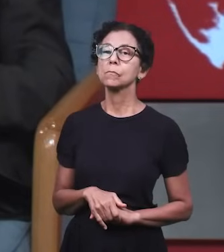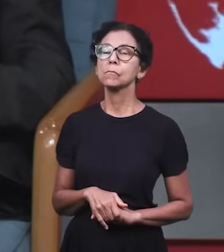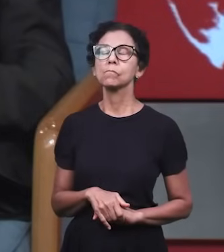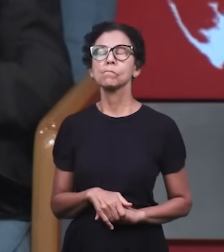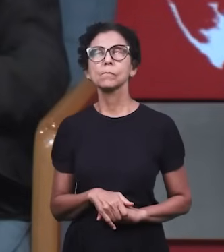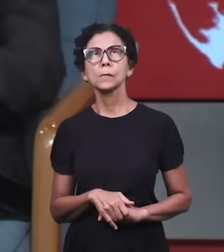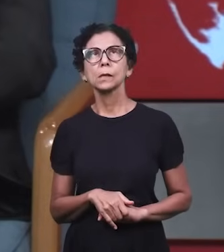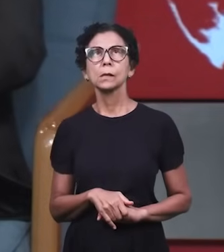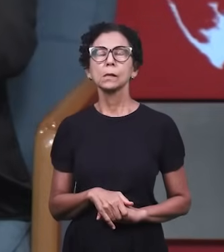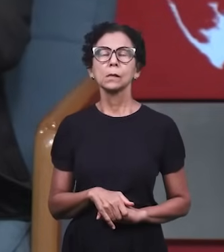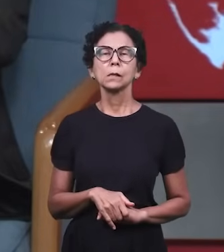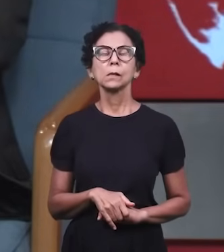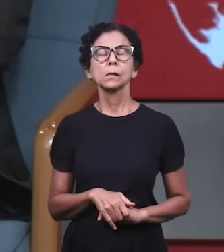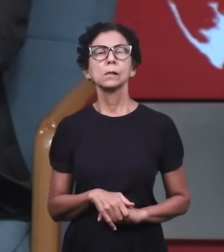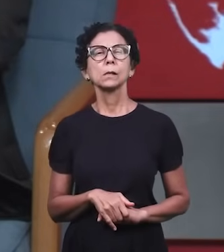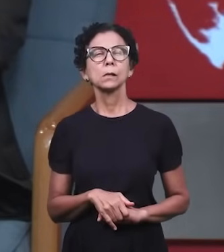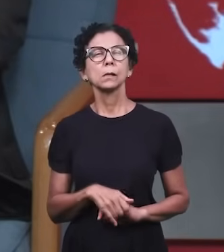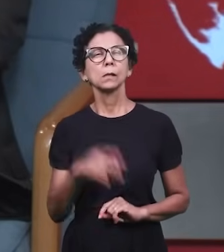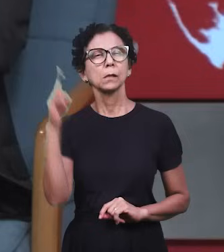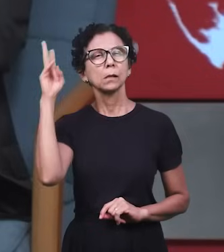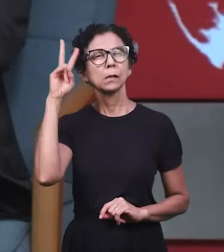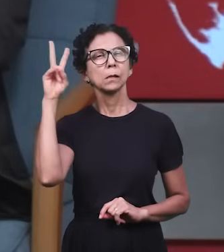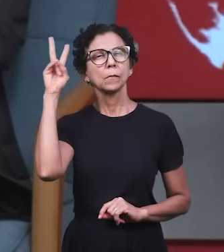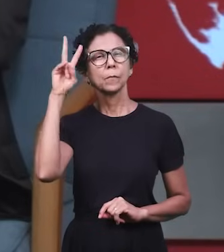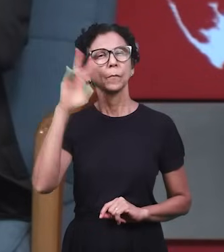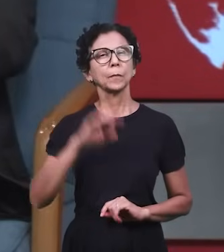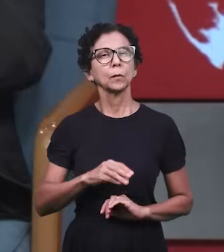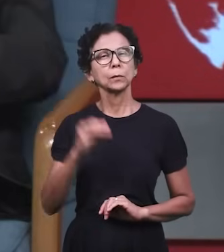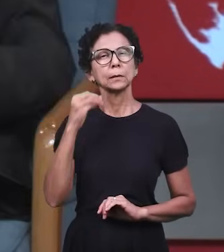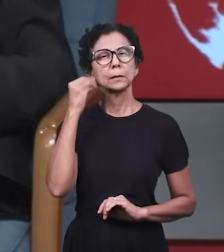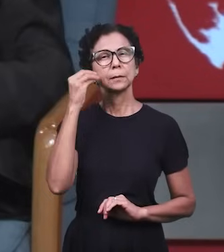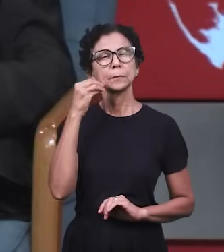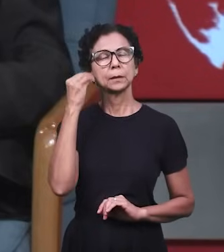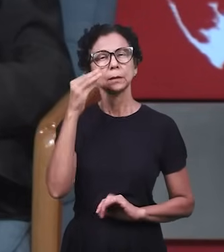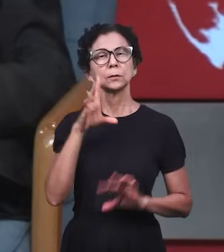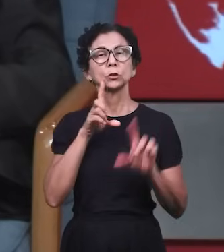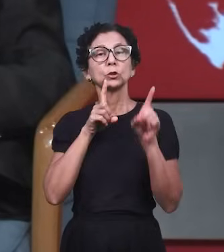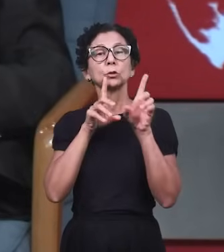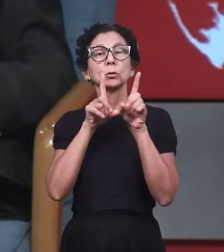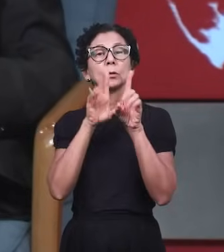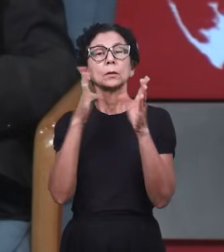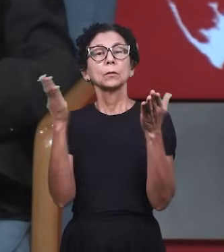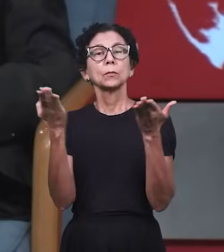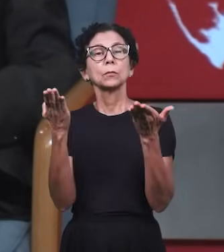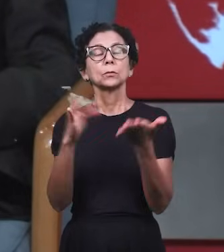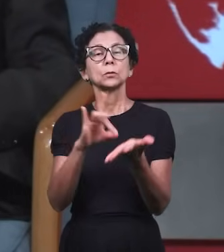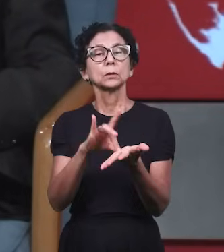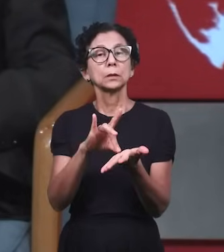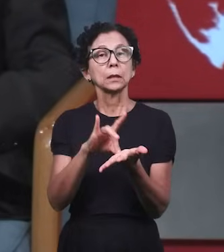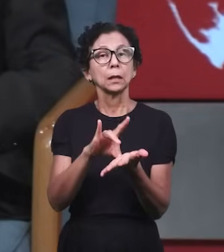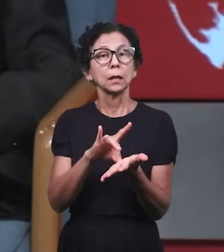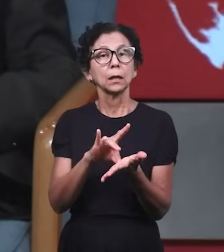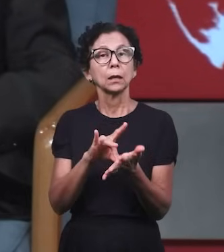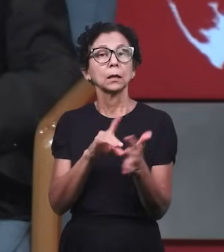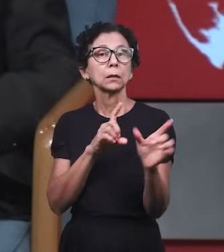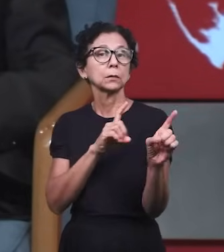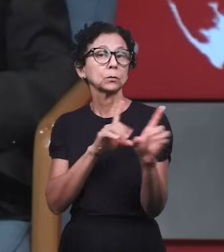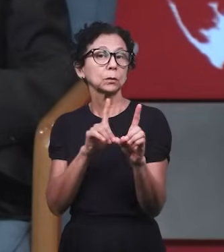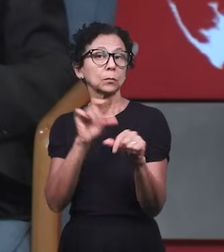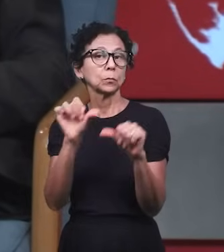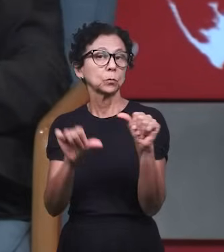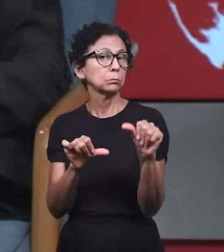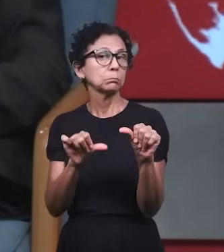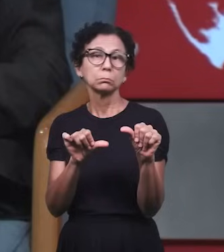nós trazermos a experiência doutrinária para os nossos dias, porque a doutrina dos nossos